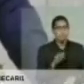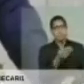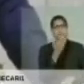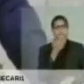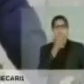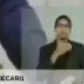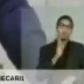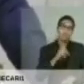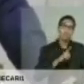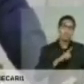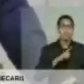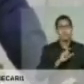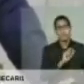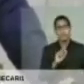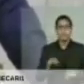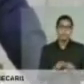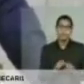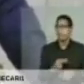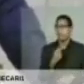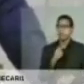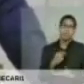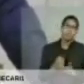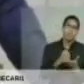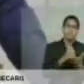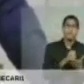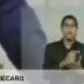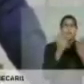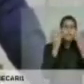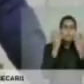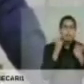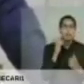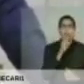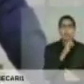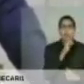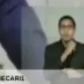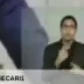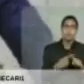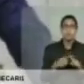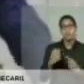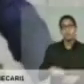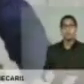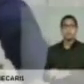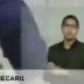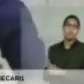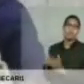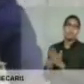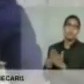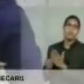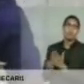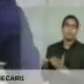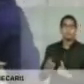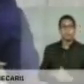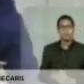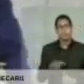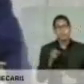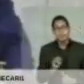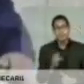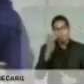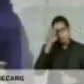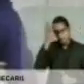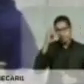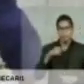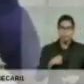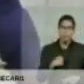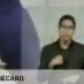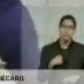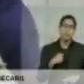essa questão de não poder levar o animal para um atendimento emergencial. Porque tem que bater o ponto. Eu, se eu acordar amanhã e minha cachorra estiver